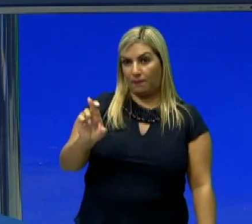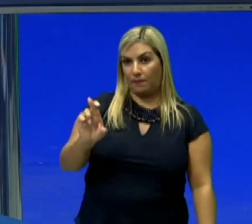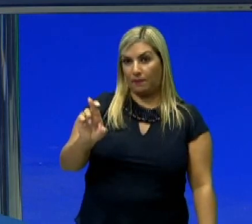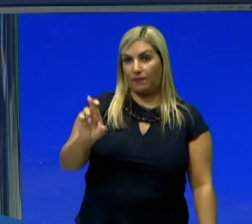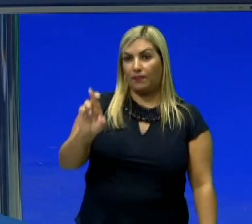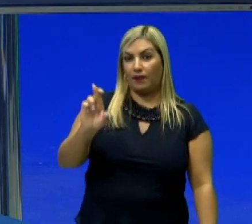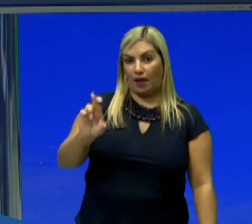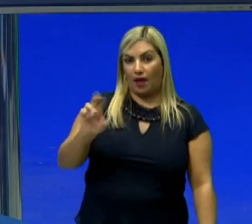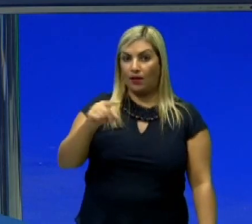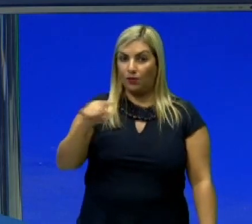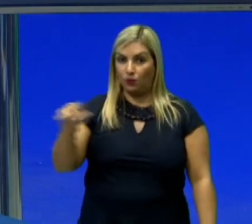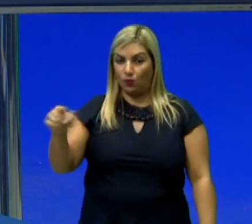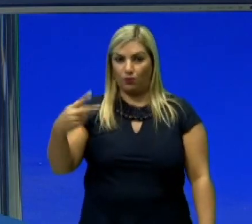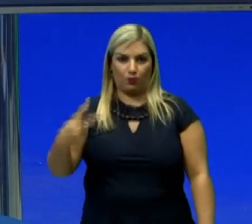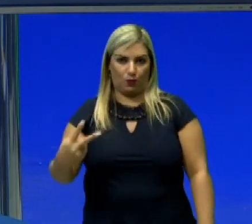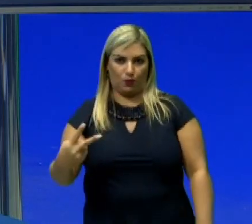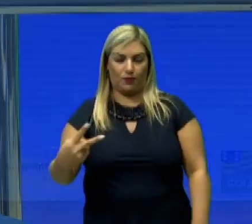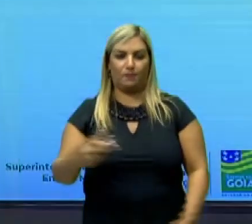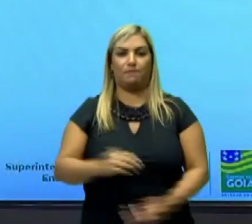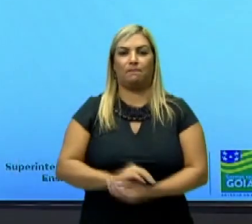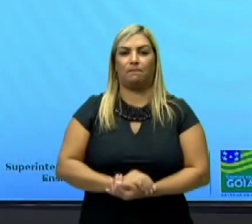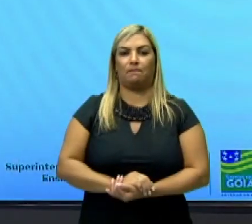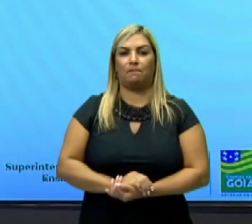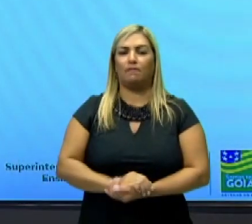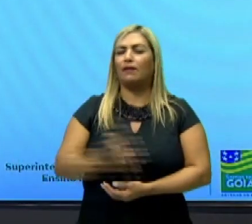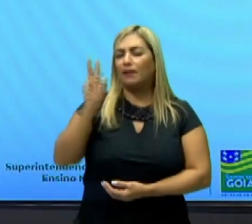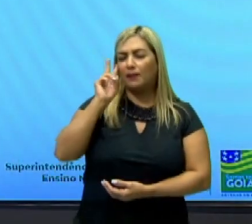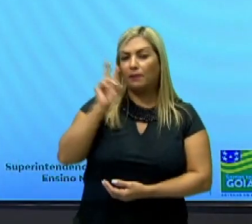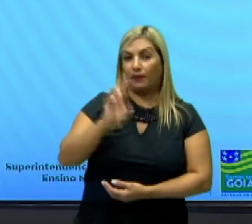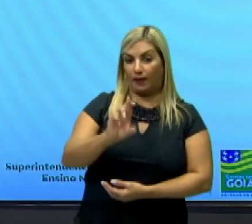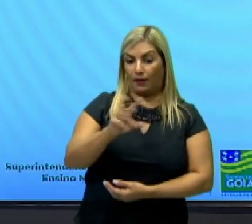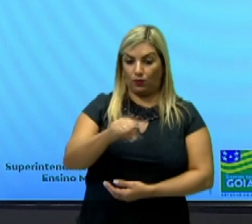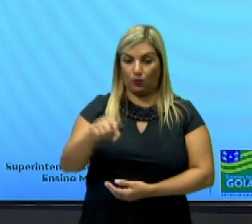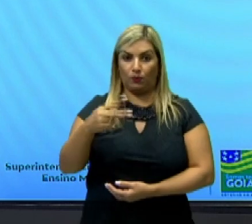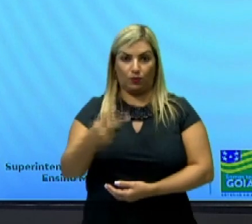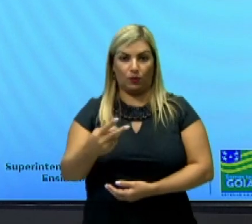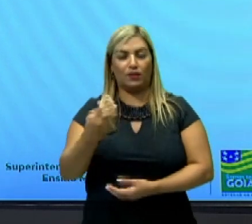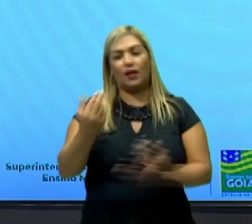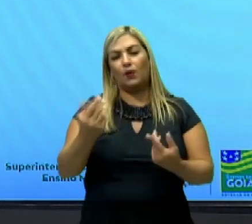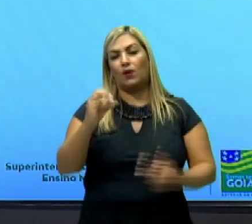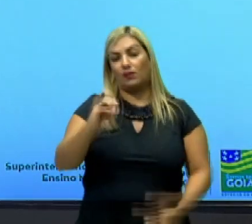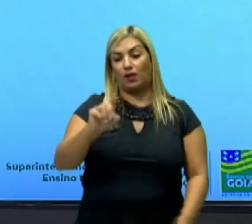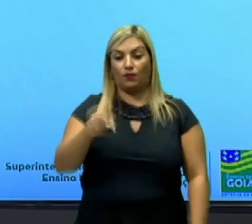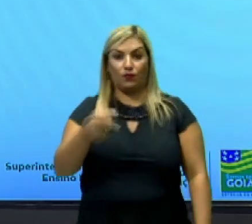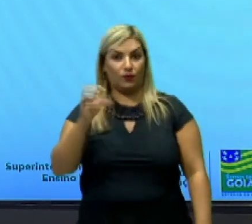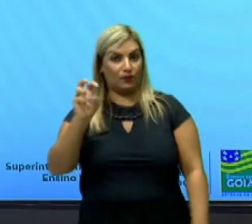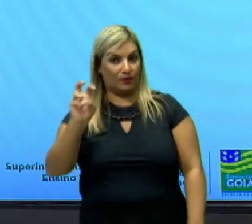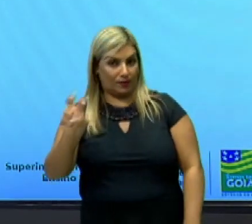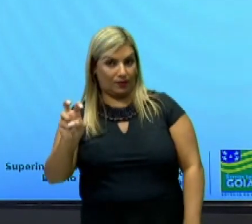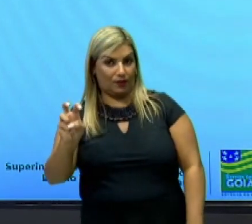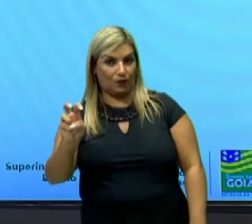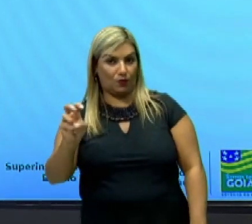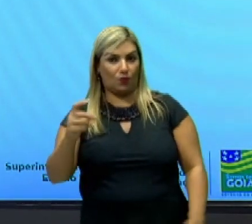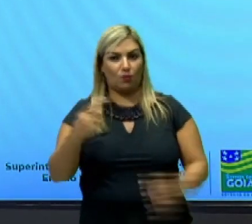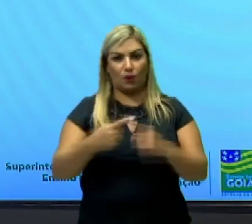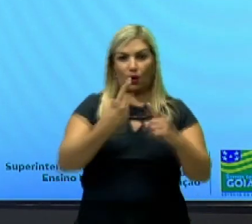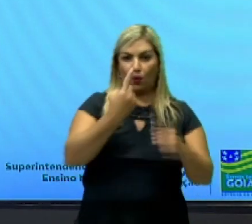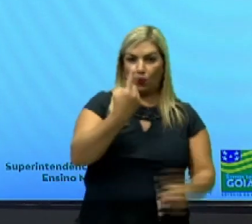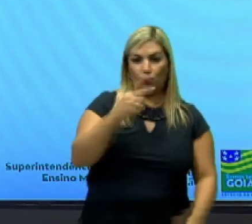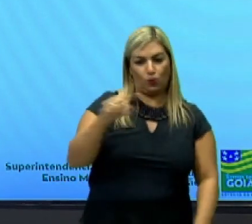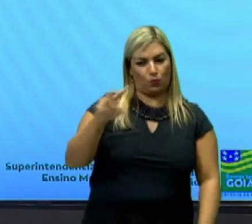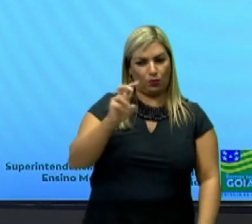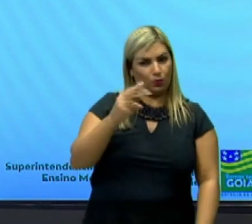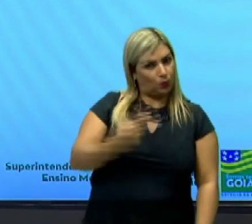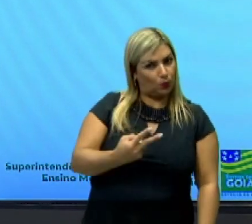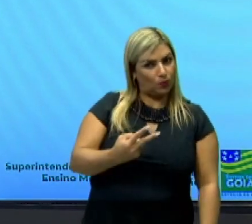valer R sobre 2. Lembra que R sobre 2 é a mesma coisa que 0,5, não é isso? Porque é 1 sobre 2, não é isso?